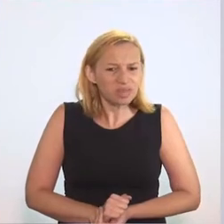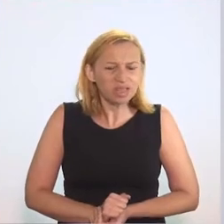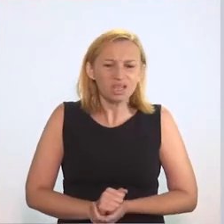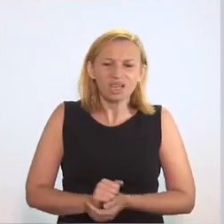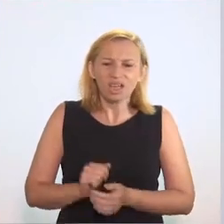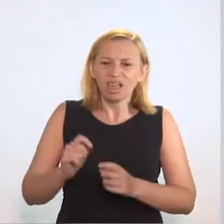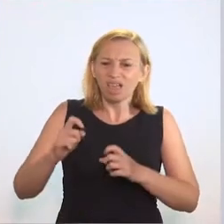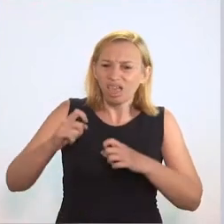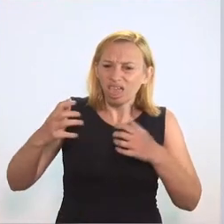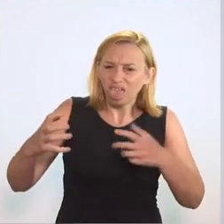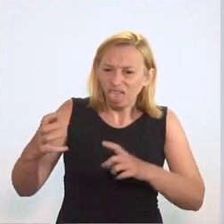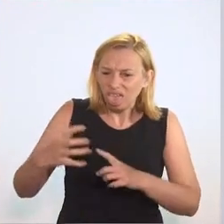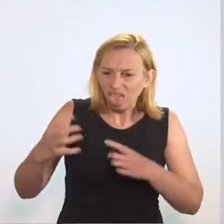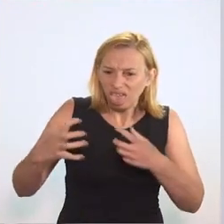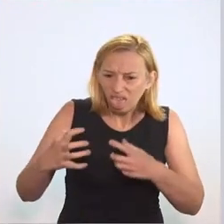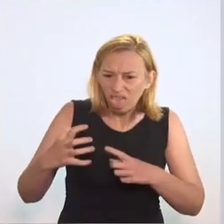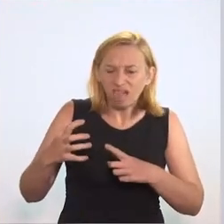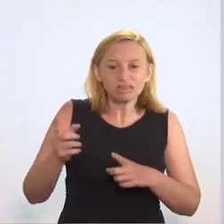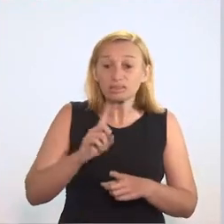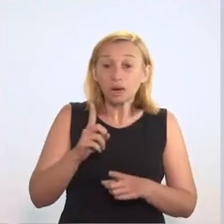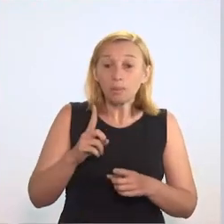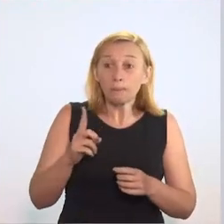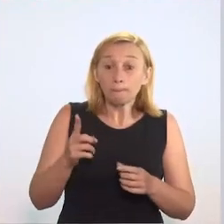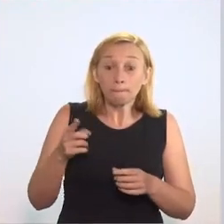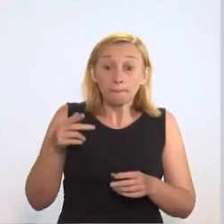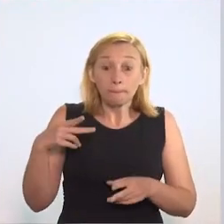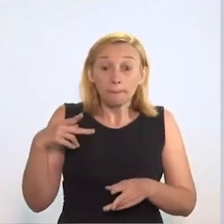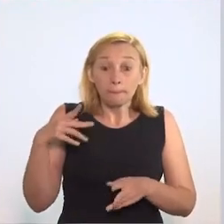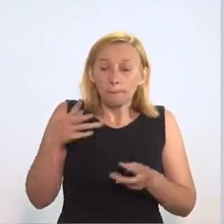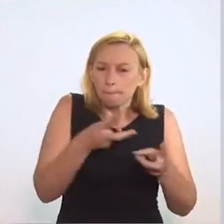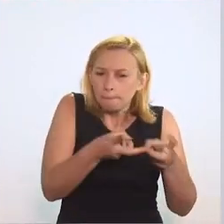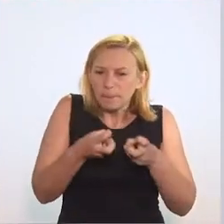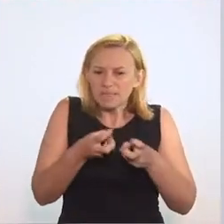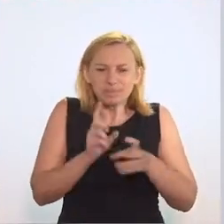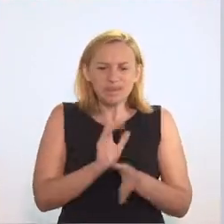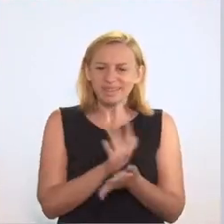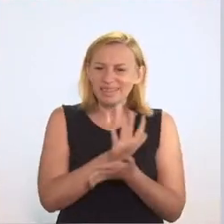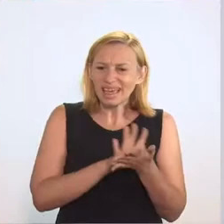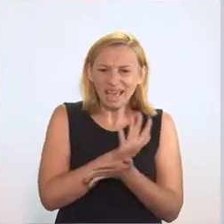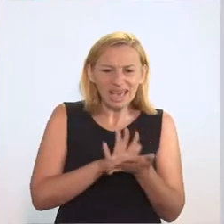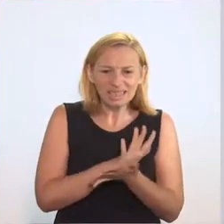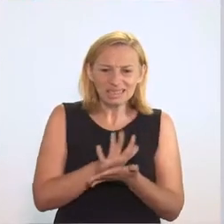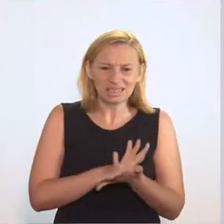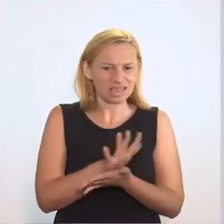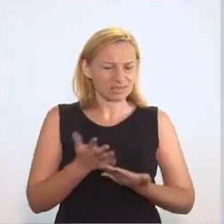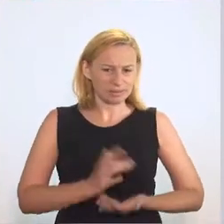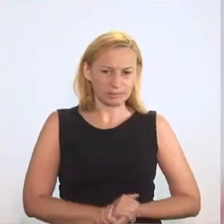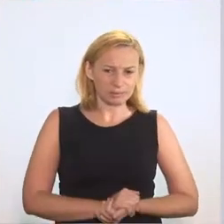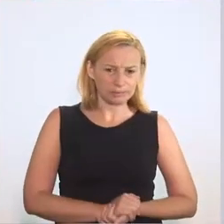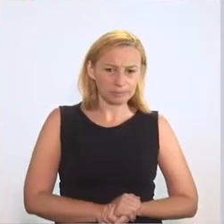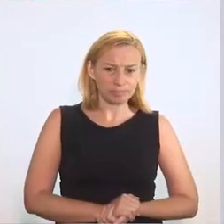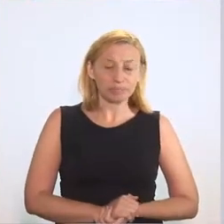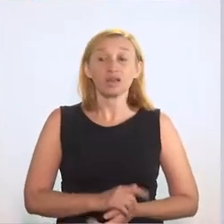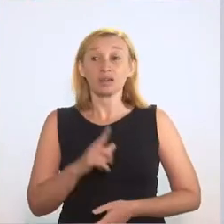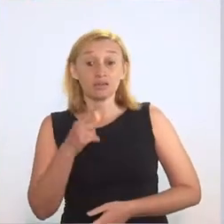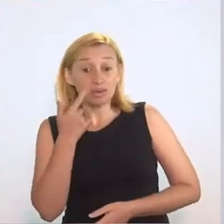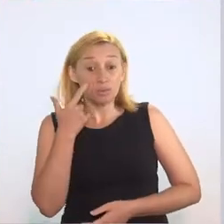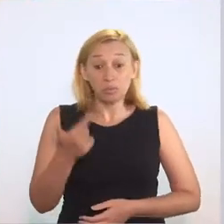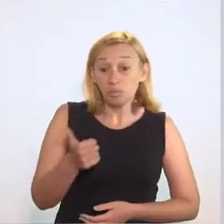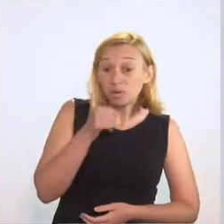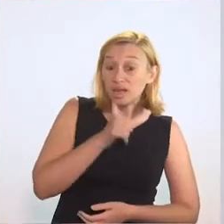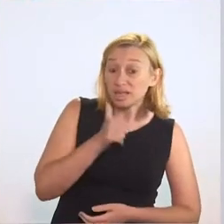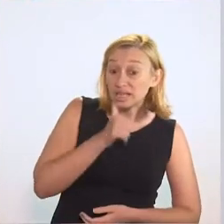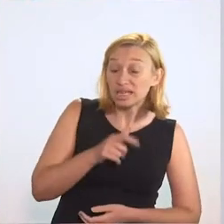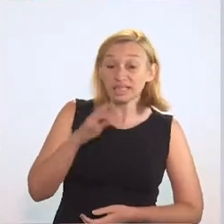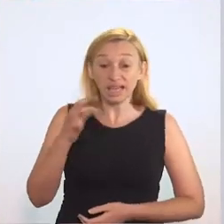ali eu fui assediada. E a gente não percebia Eu queria que você me desse alguns exemplos, queria chamar as outras mulheres, a